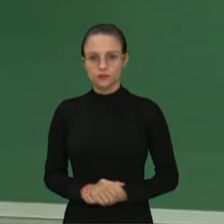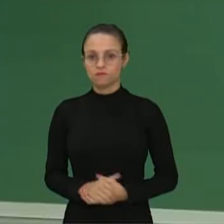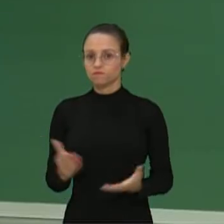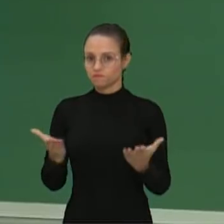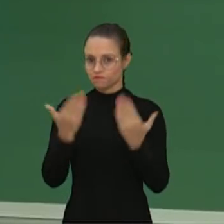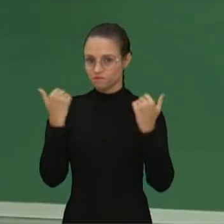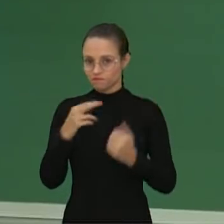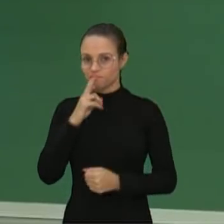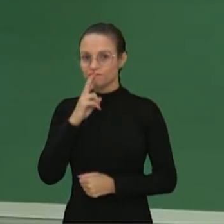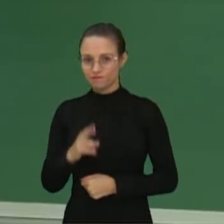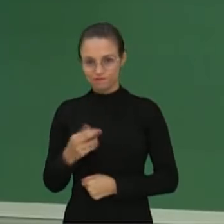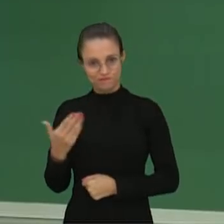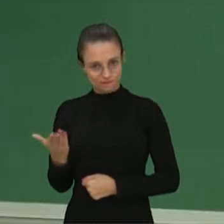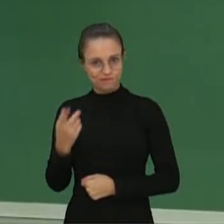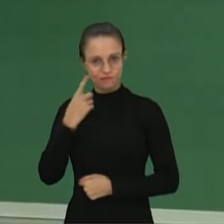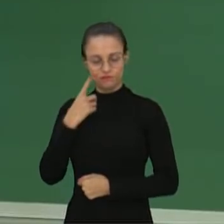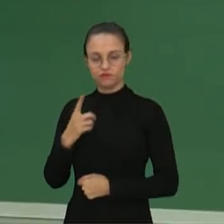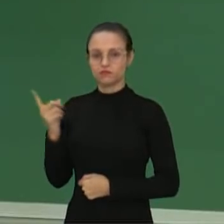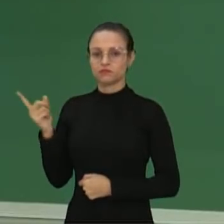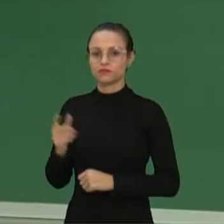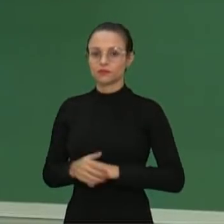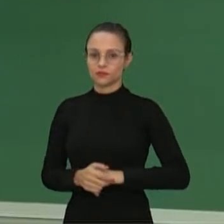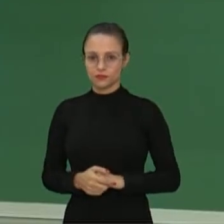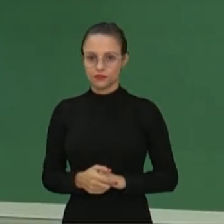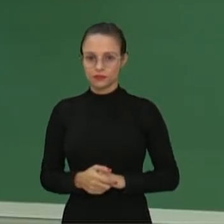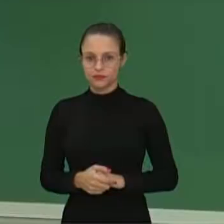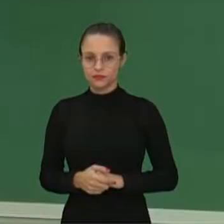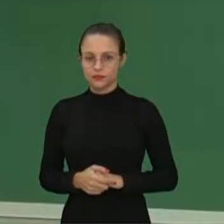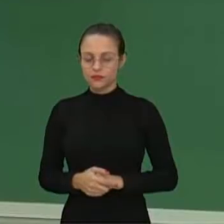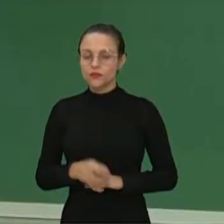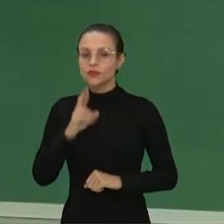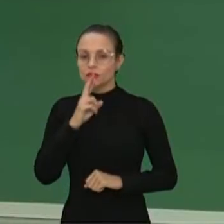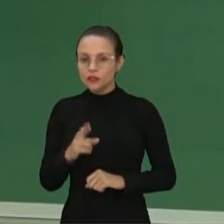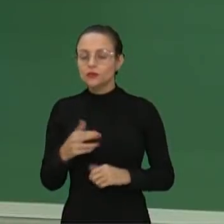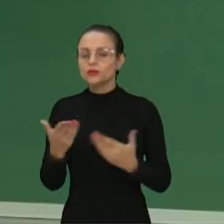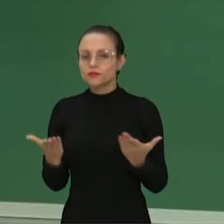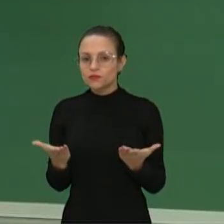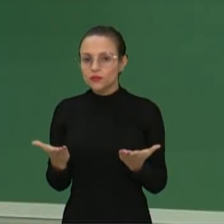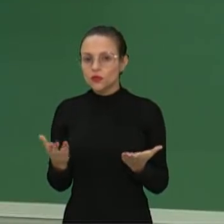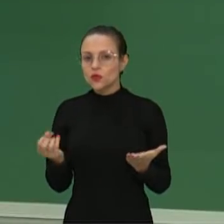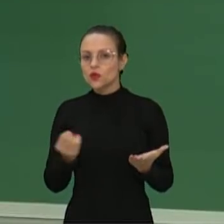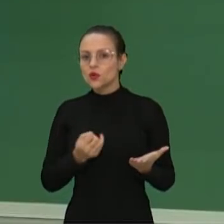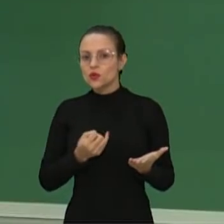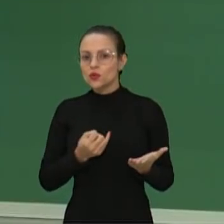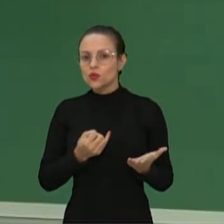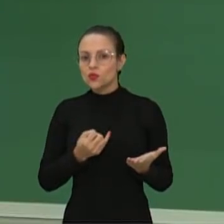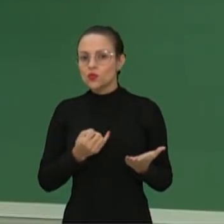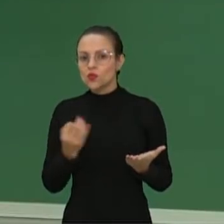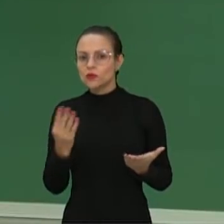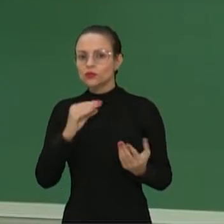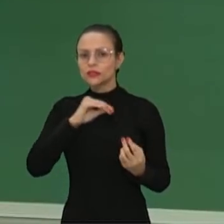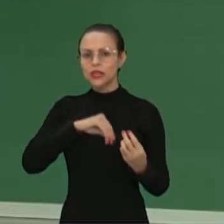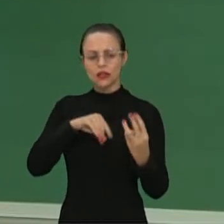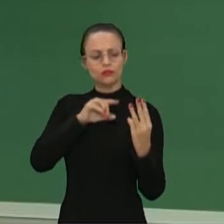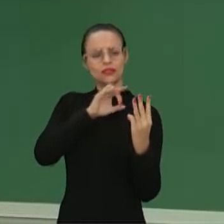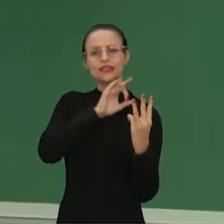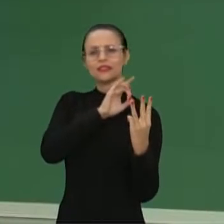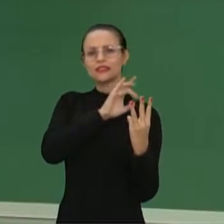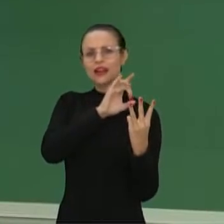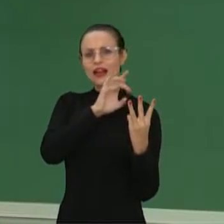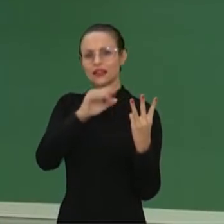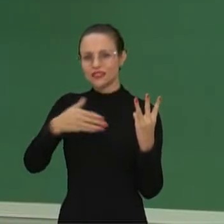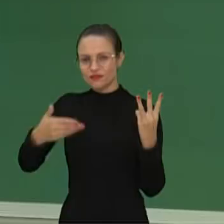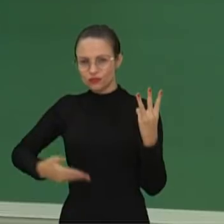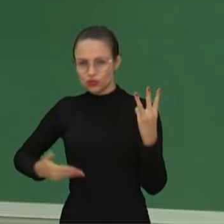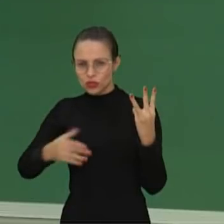Vamos resolver então? Vamos lá. Então, a resolução é a quantidade que cada um recebeu. Então, primeiro nós vamos tirar do